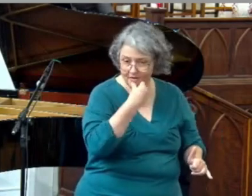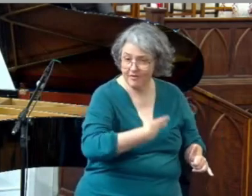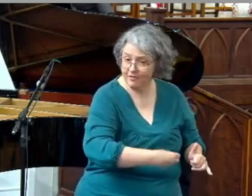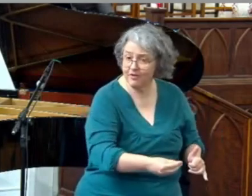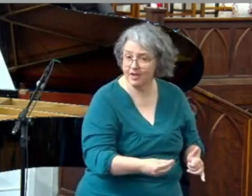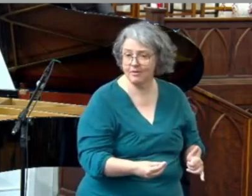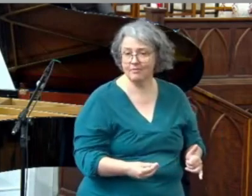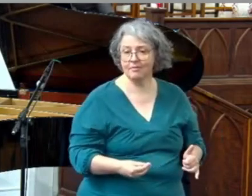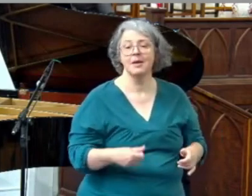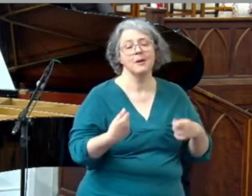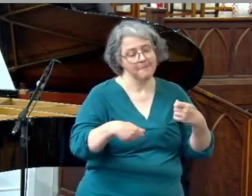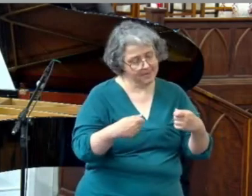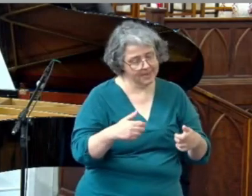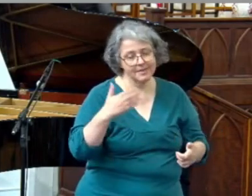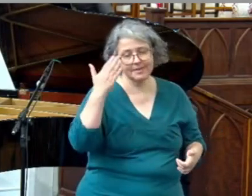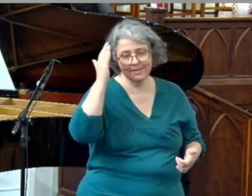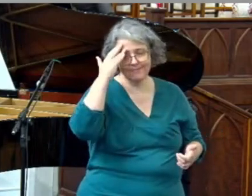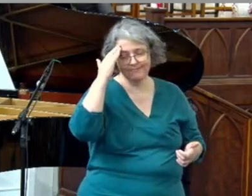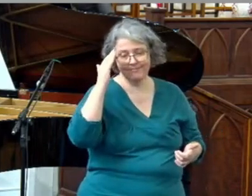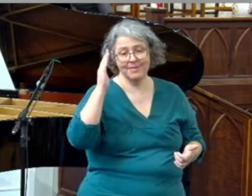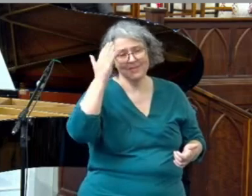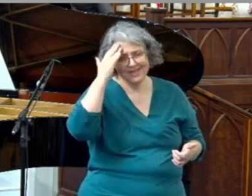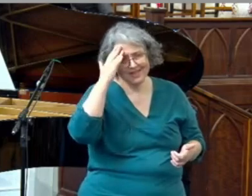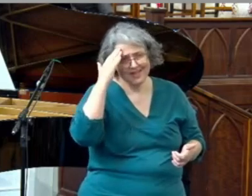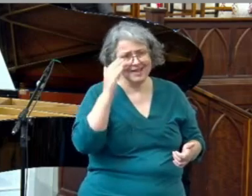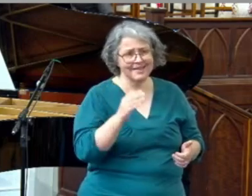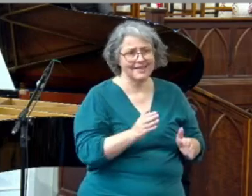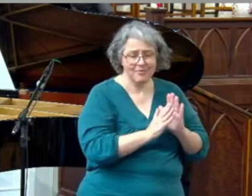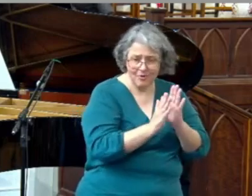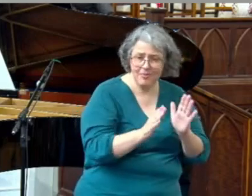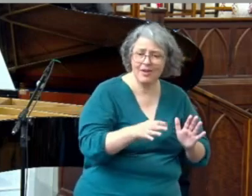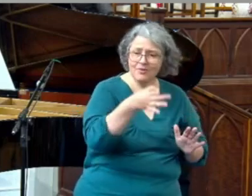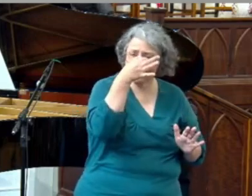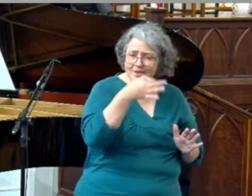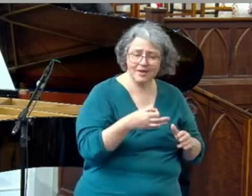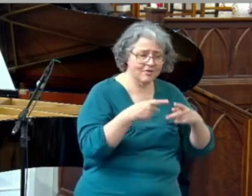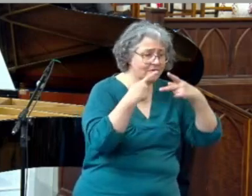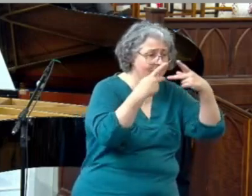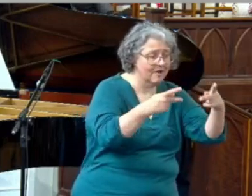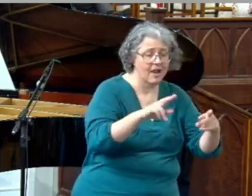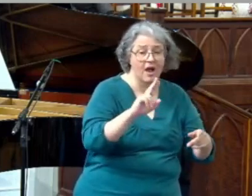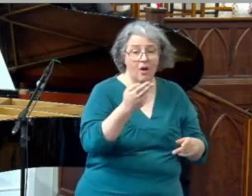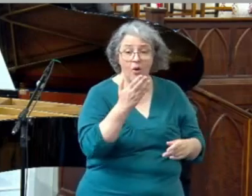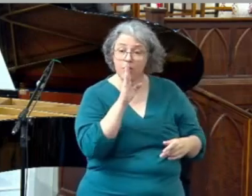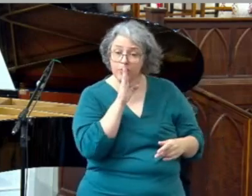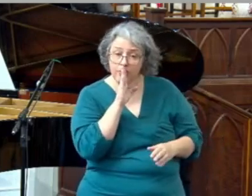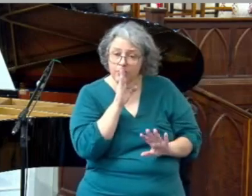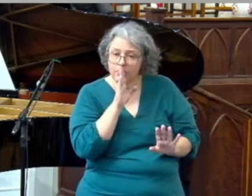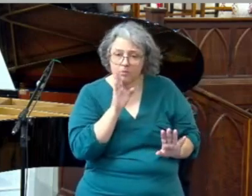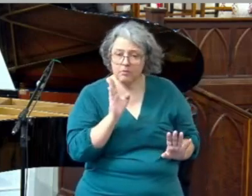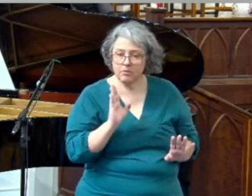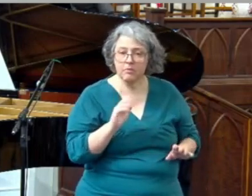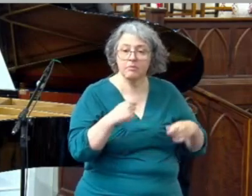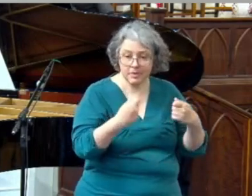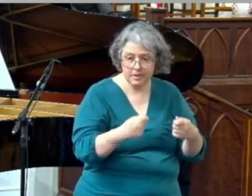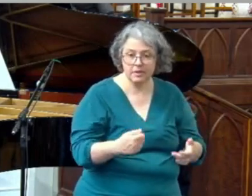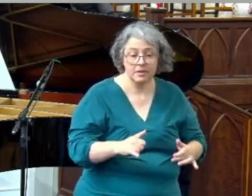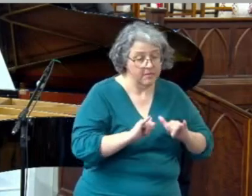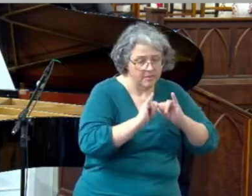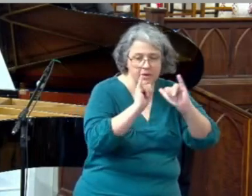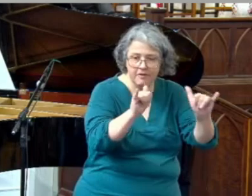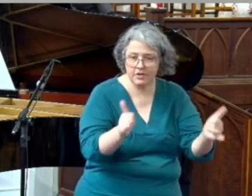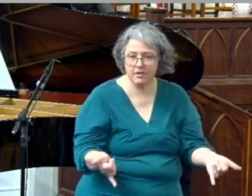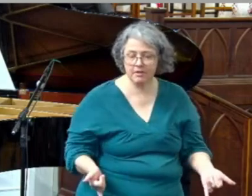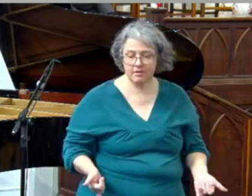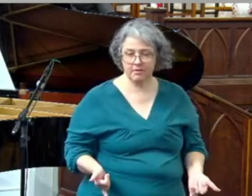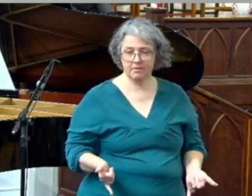Precisa de bom senso. Precisa entender o momento de se calar e o momento de falar. Não perder as oportunidades, sim,